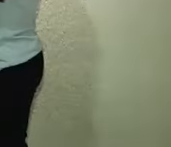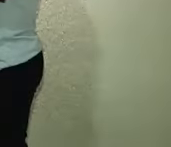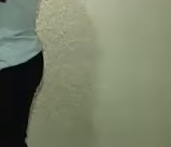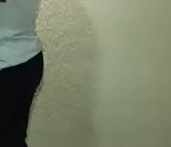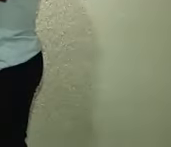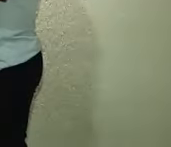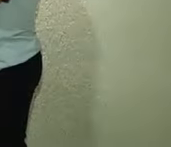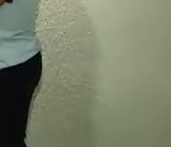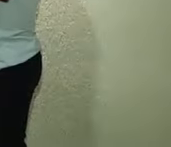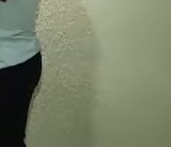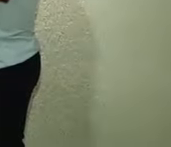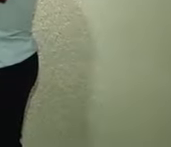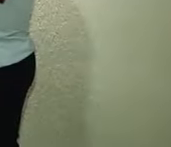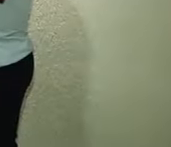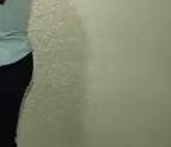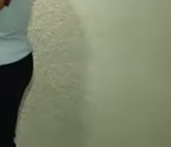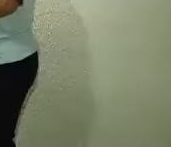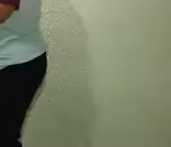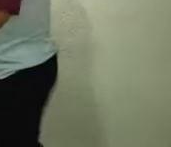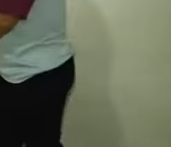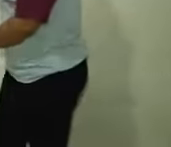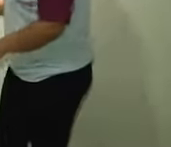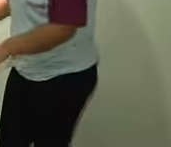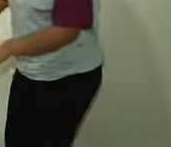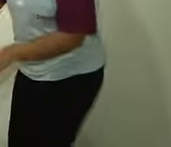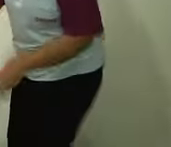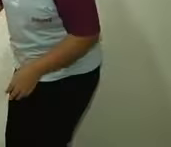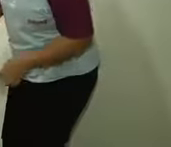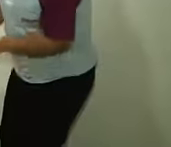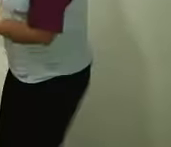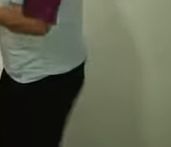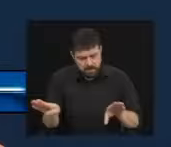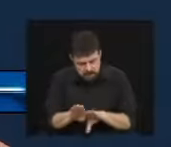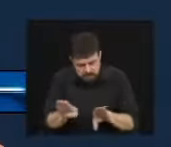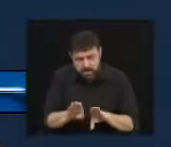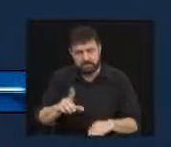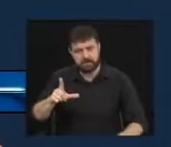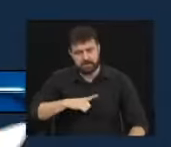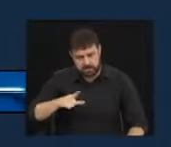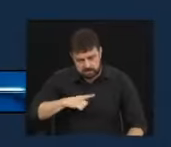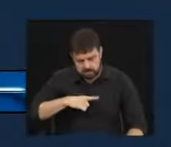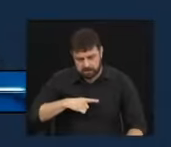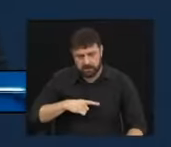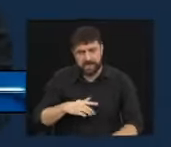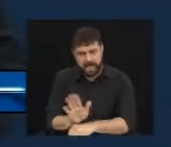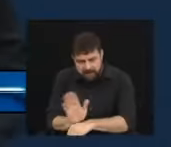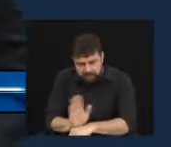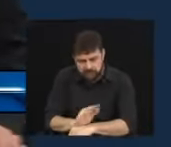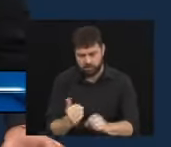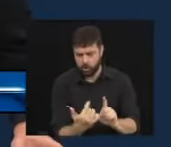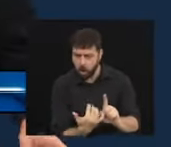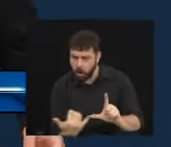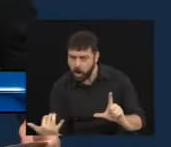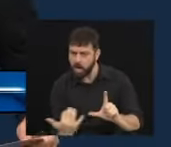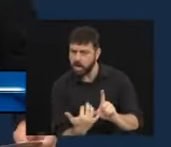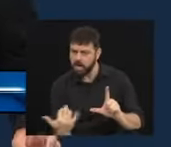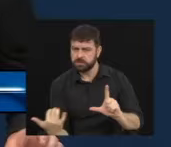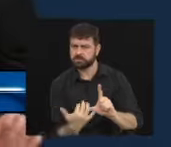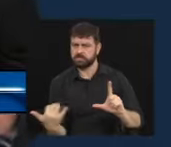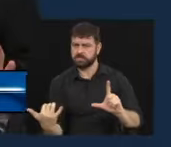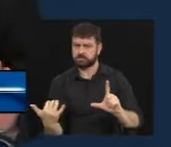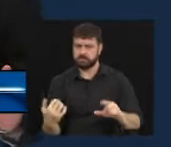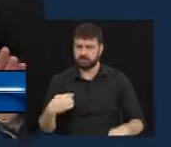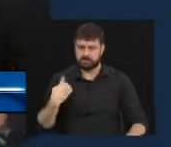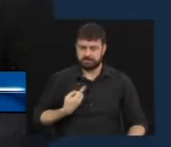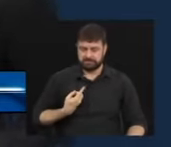O objetivo é de facilitar o acesso aos filmes para os deficientes auditivos. Para o autor da proposta, o vereador Vinícius Gratti, o projeto de